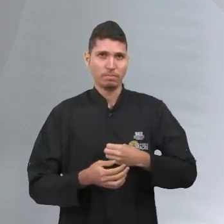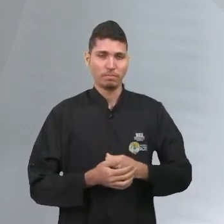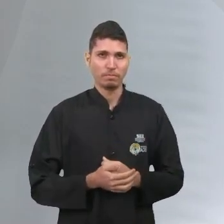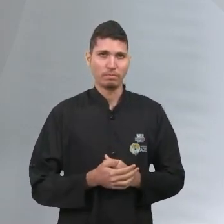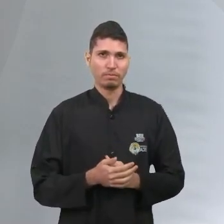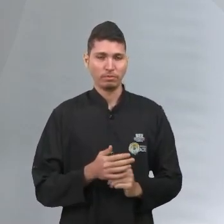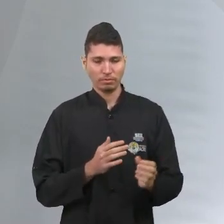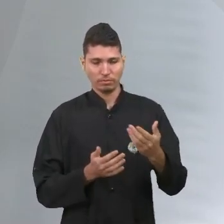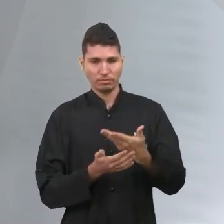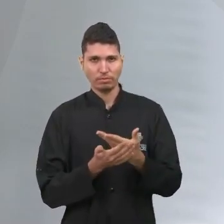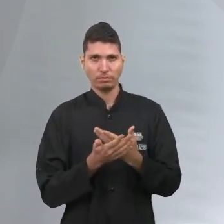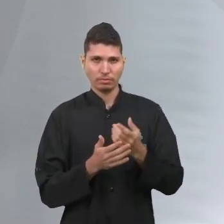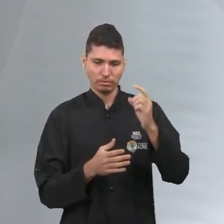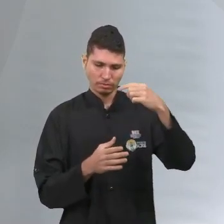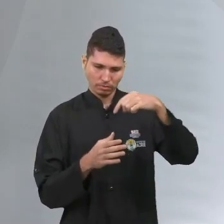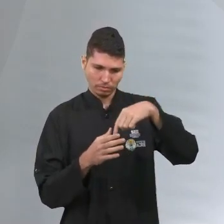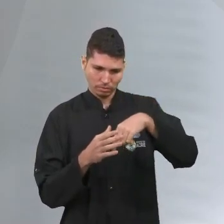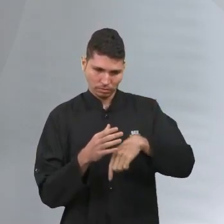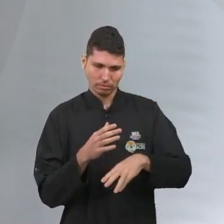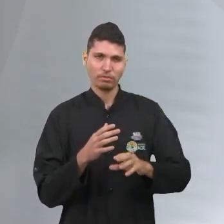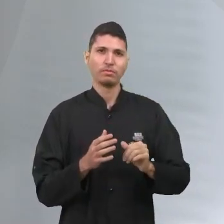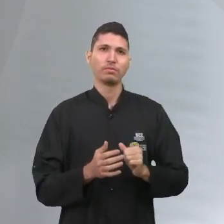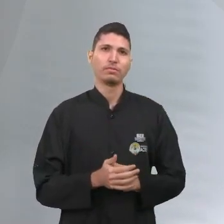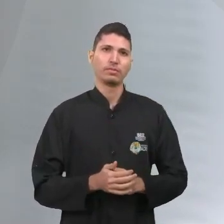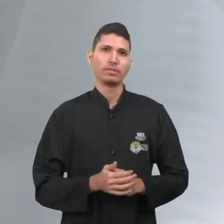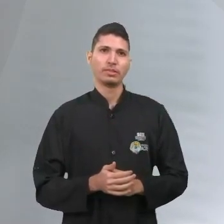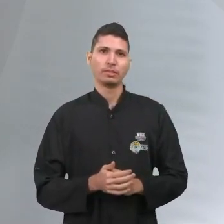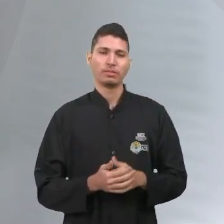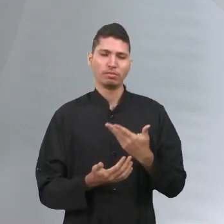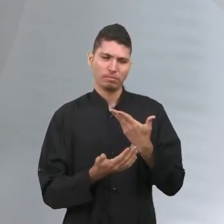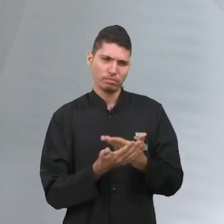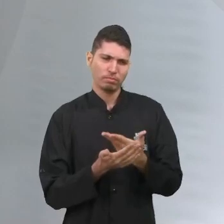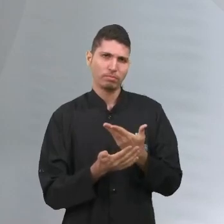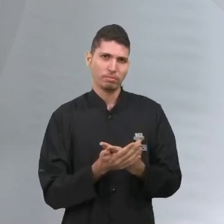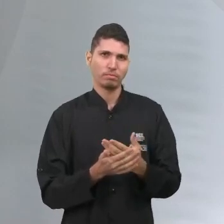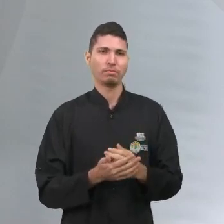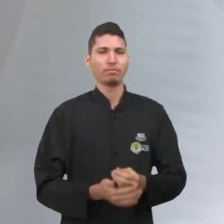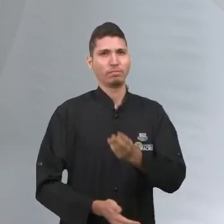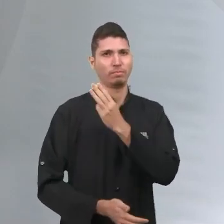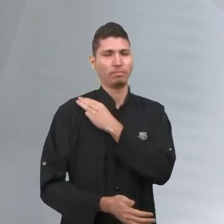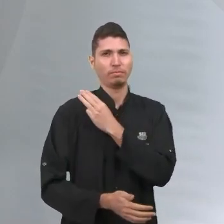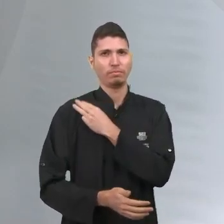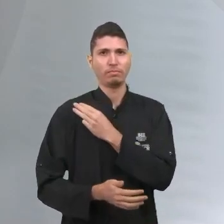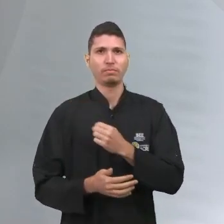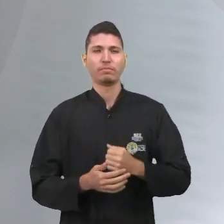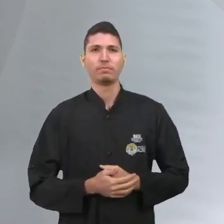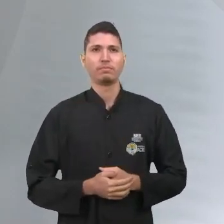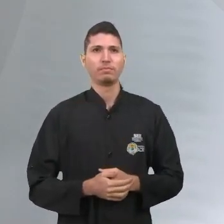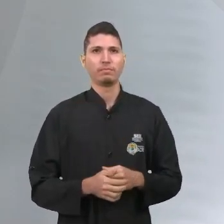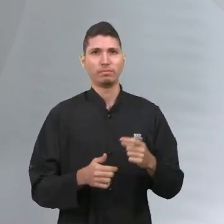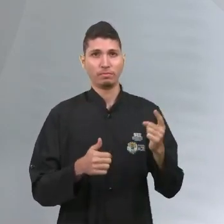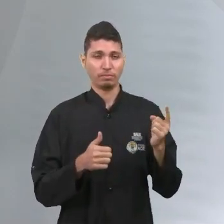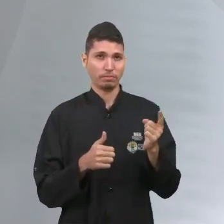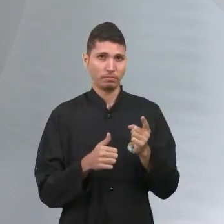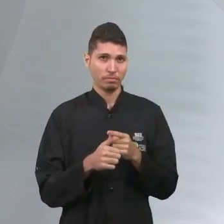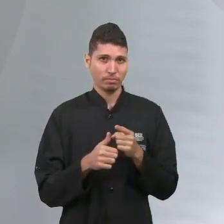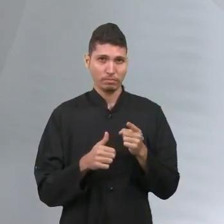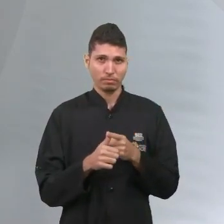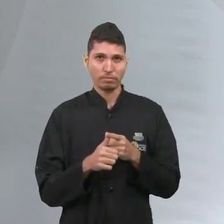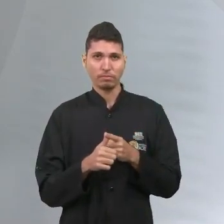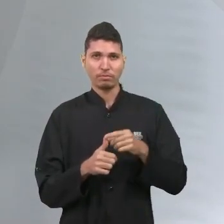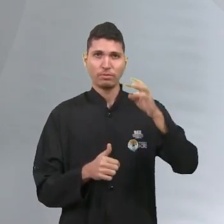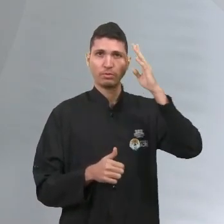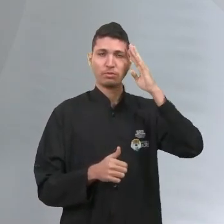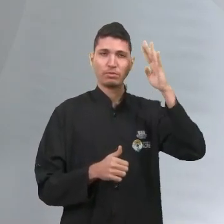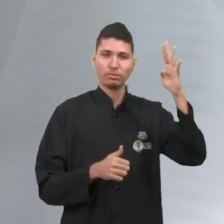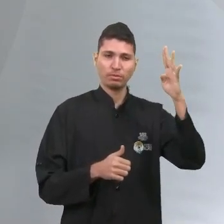explorar e conhecer ao longo aí desse ciclo de vocês no novo ensino médio. Primeiramente, vamos entender a diferença de sonho e